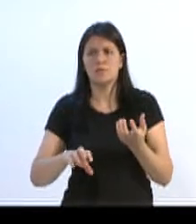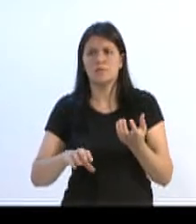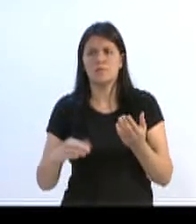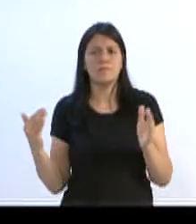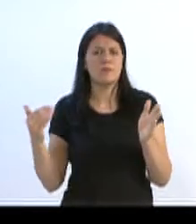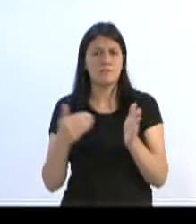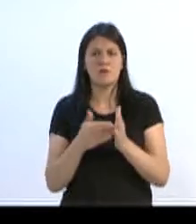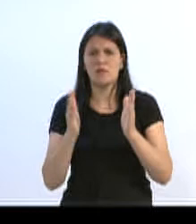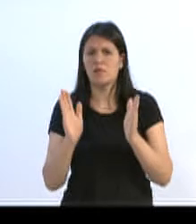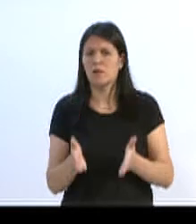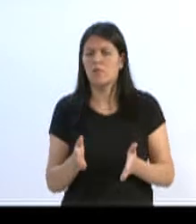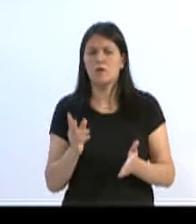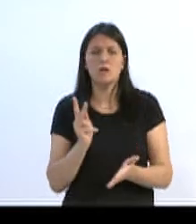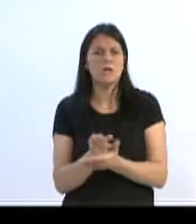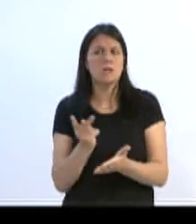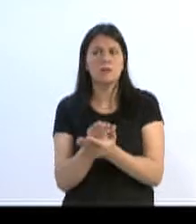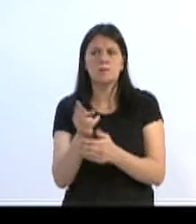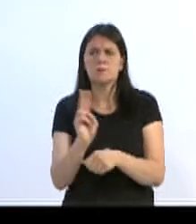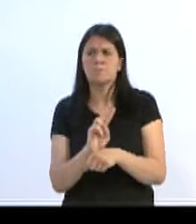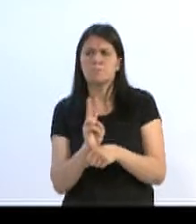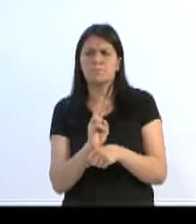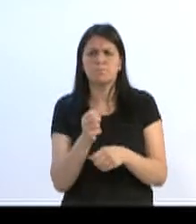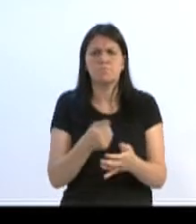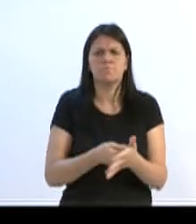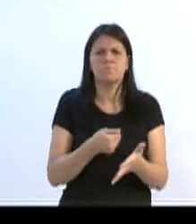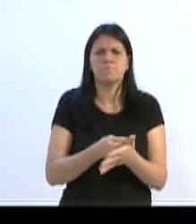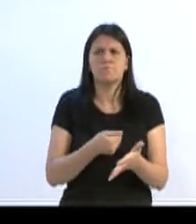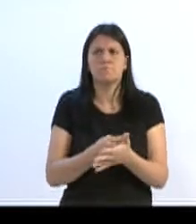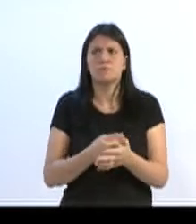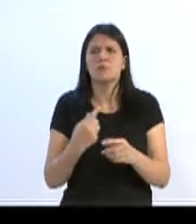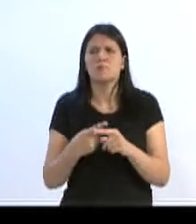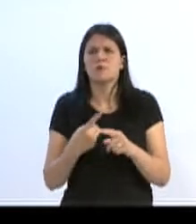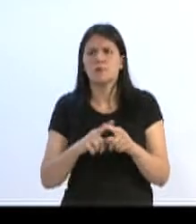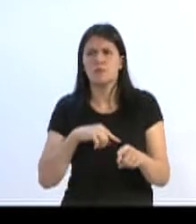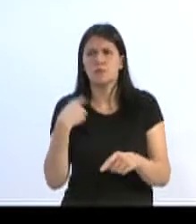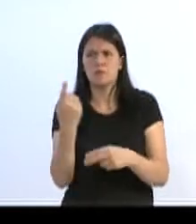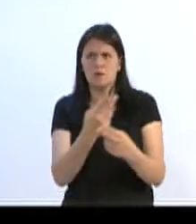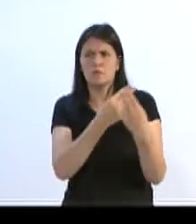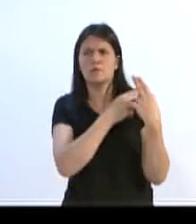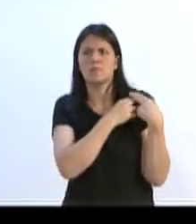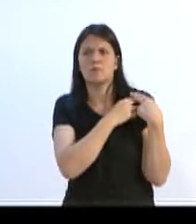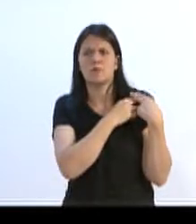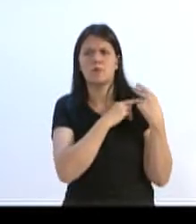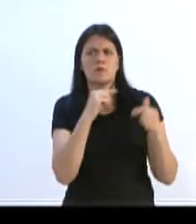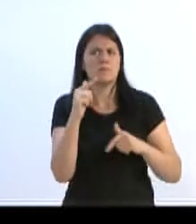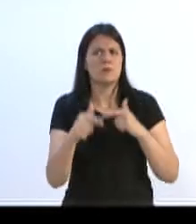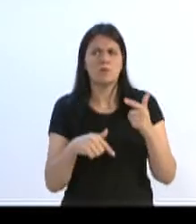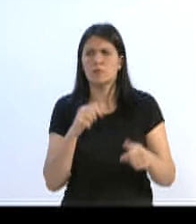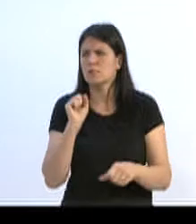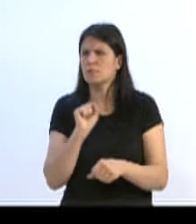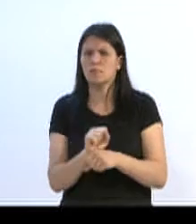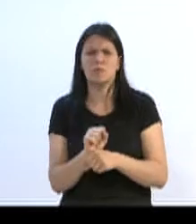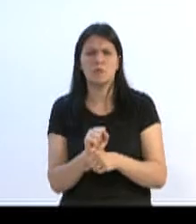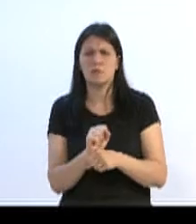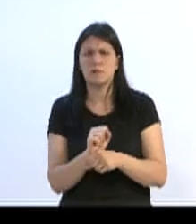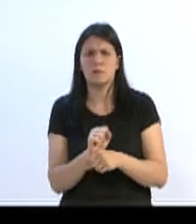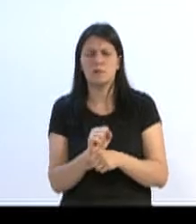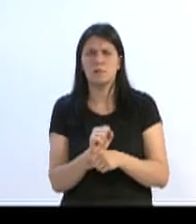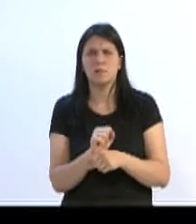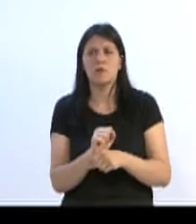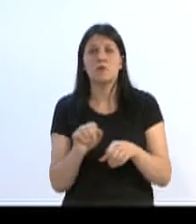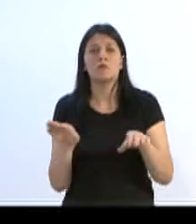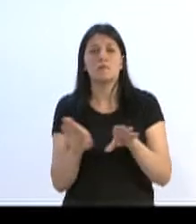estivemos sempre monitorando cobrando e fiscalizando porque esse é o nosso papel e porque o trabalho não pára lá estivemos inclusive fazendo a ponte